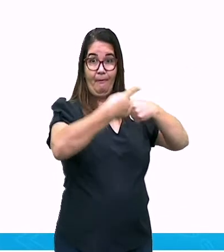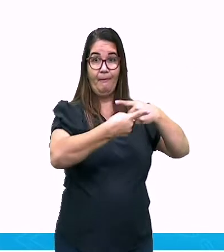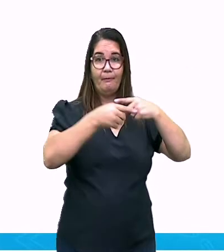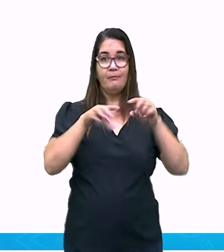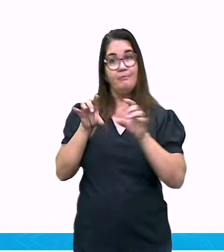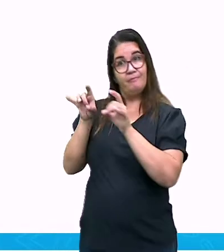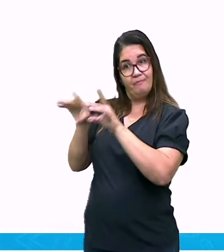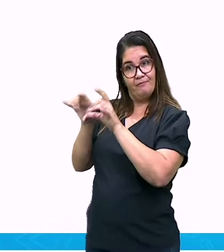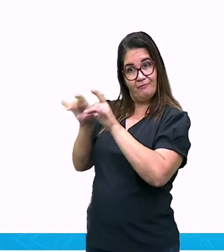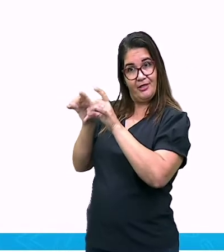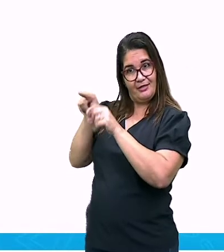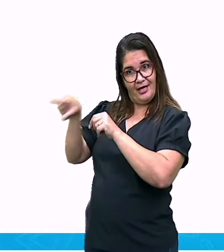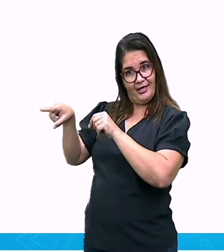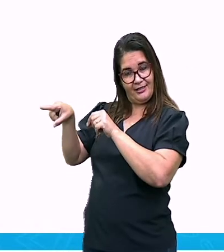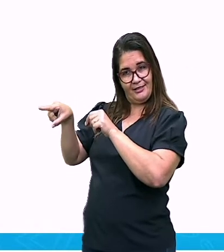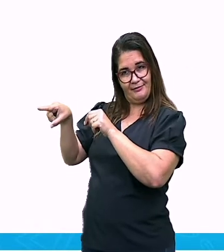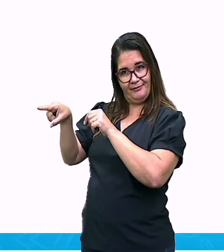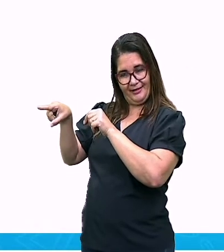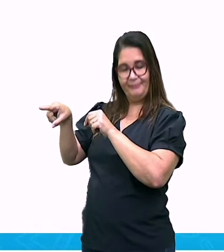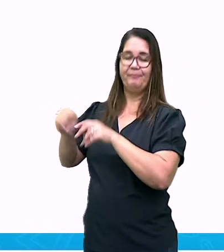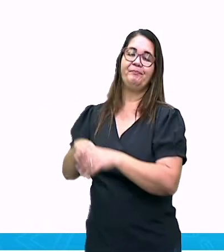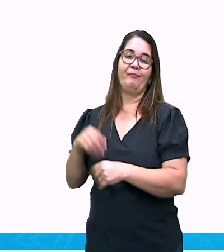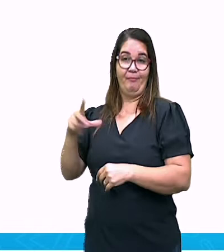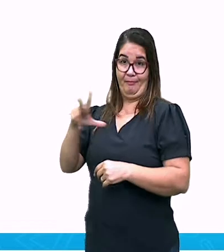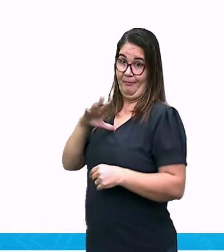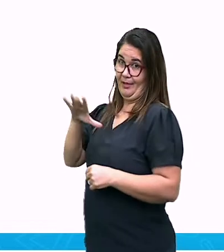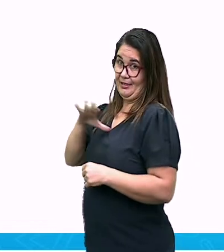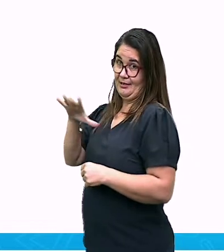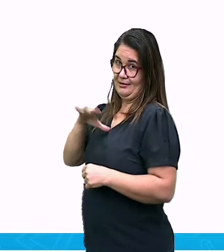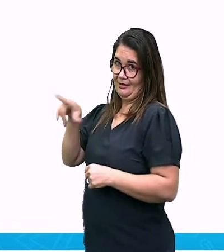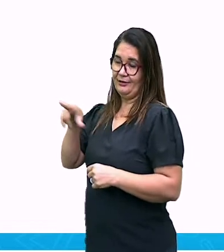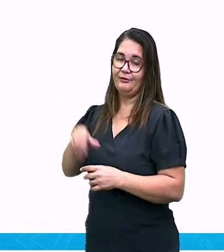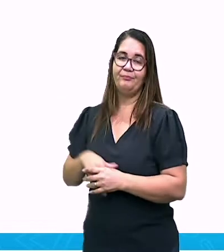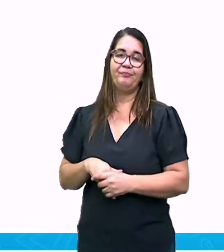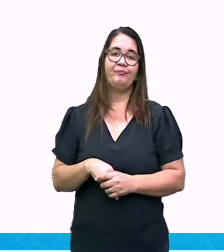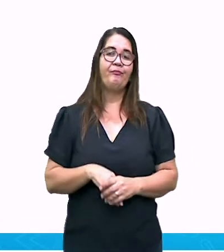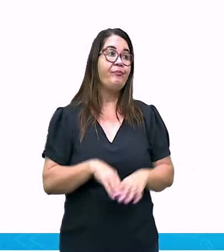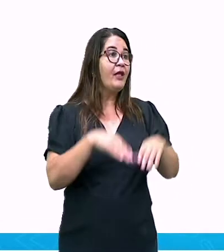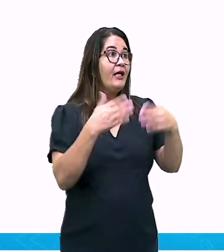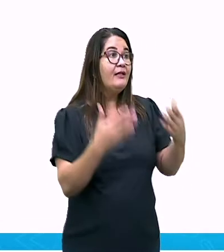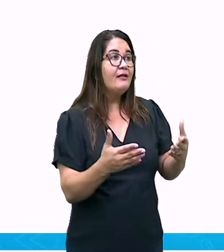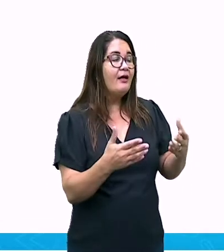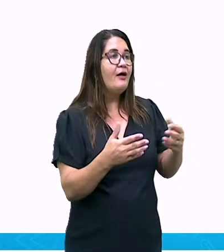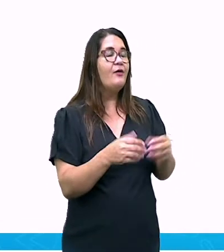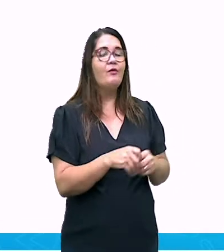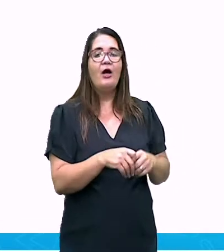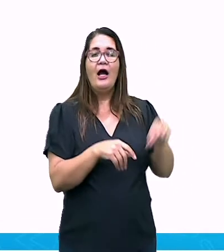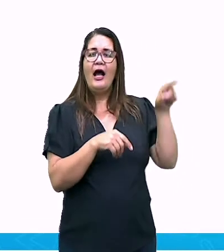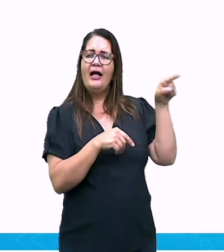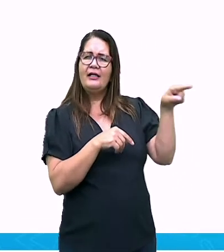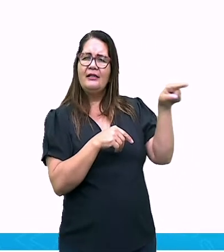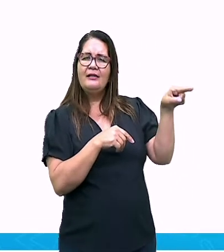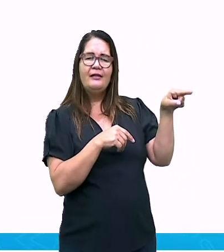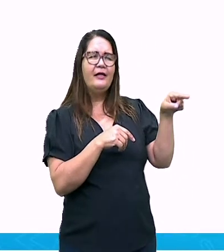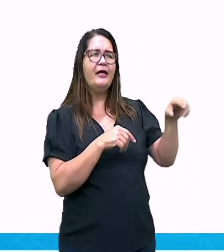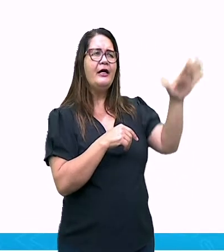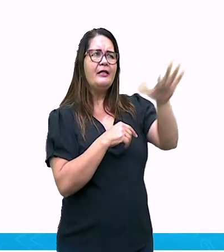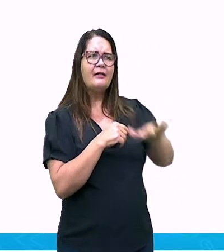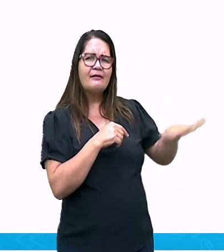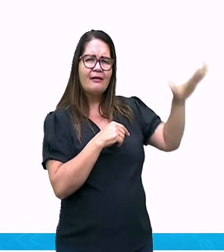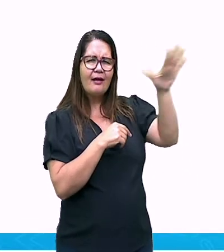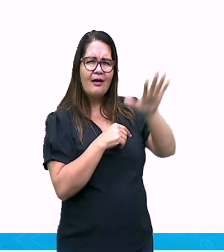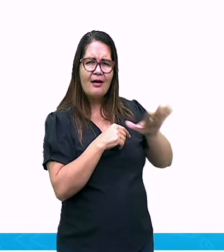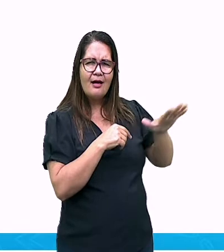vive na cidade. Nós vamos ver sobre isso. No campo, onde a vida é mais simples e não